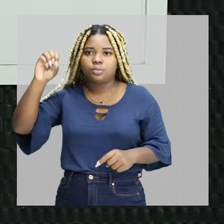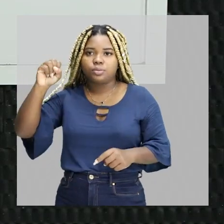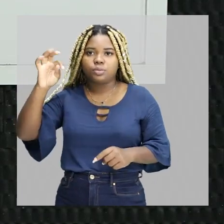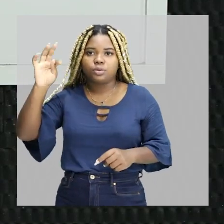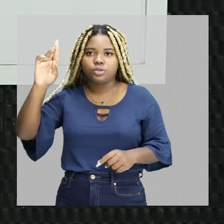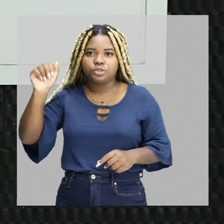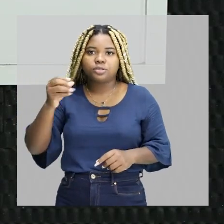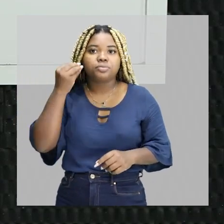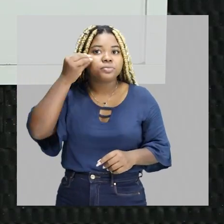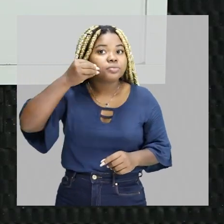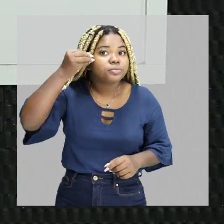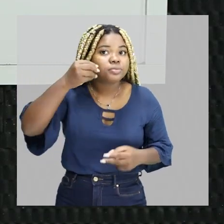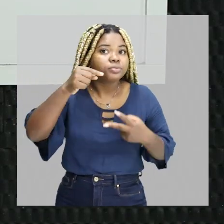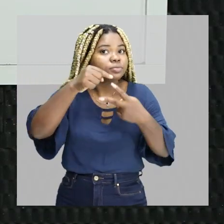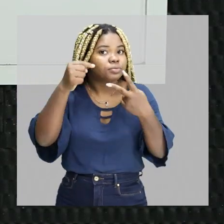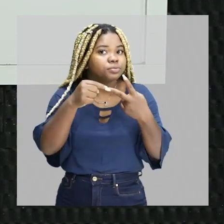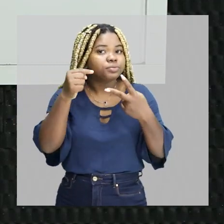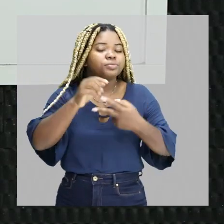ok?